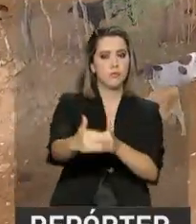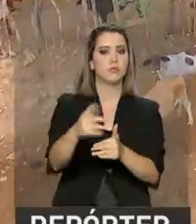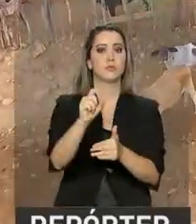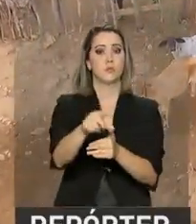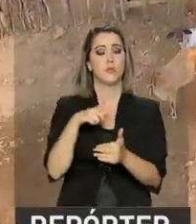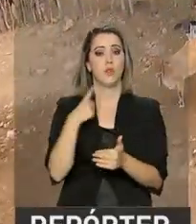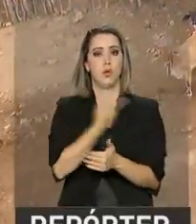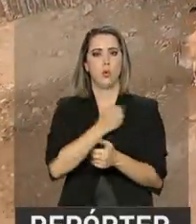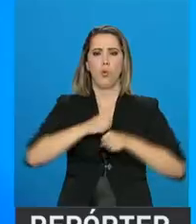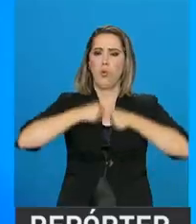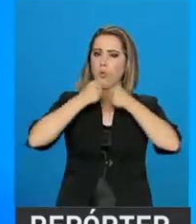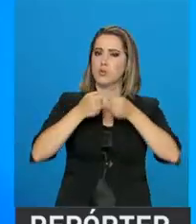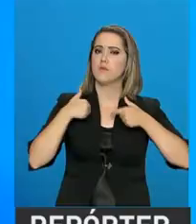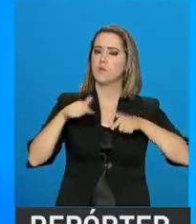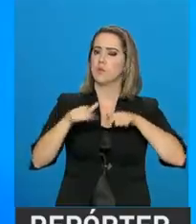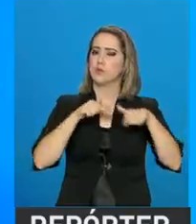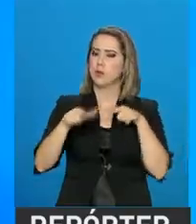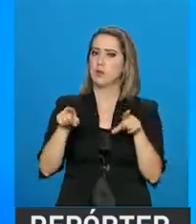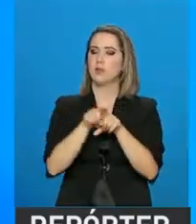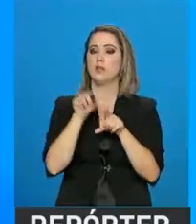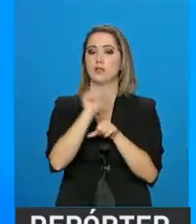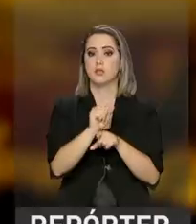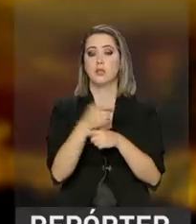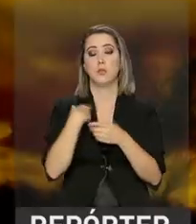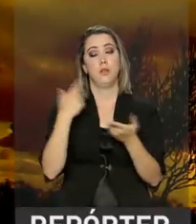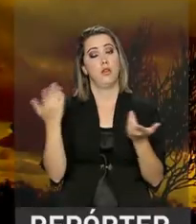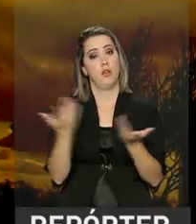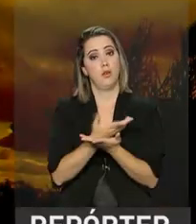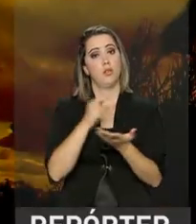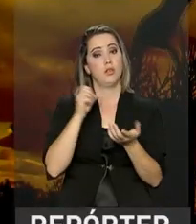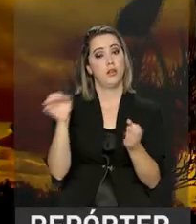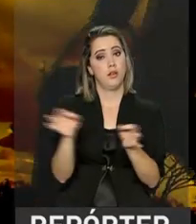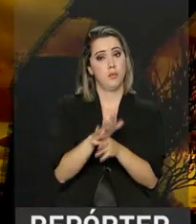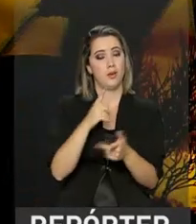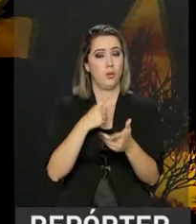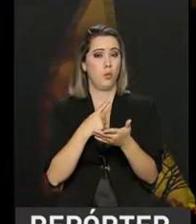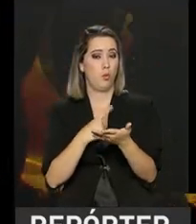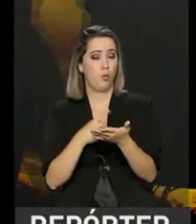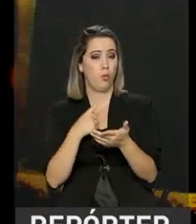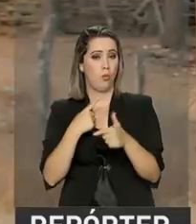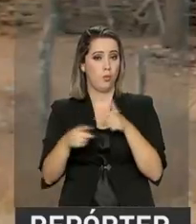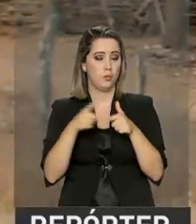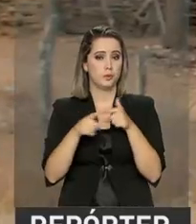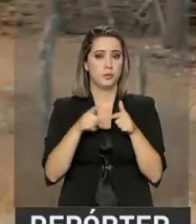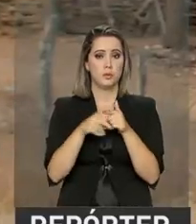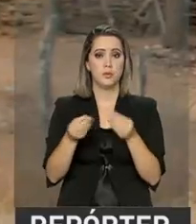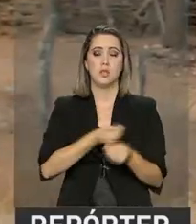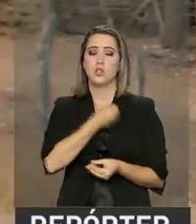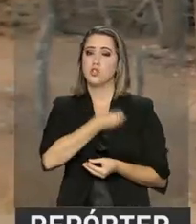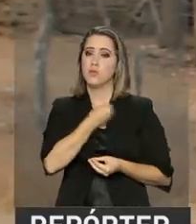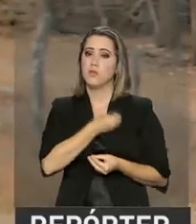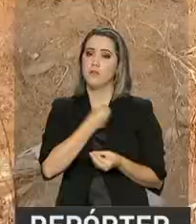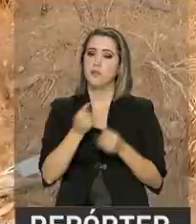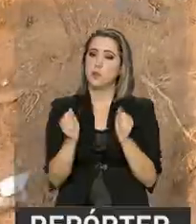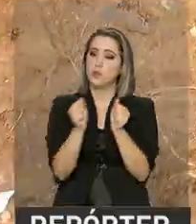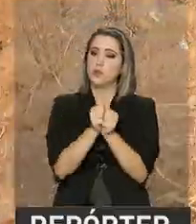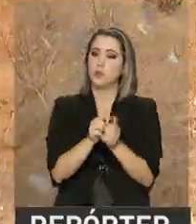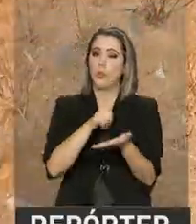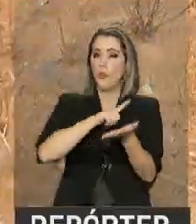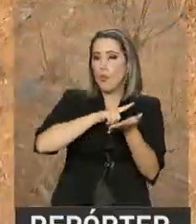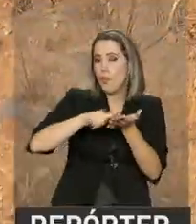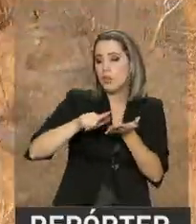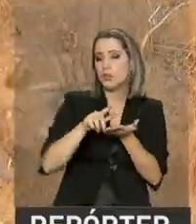governo também se dedicou a medidas emergenciais e de convivência com a seca na região. Enquanto isso,